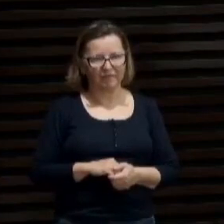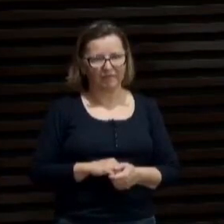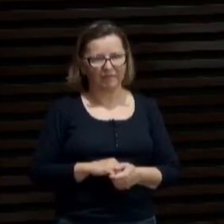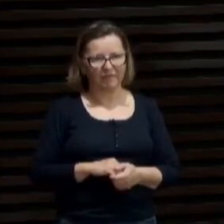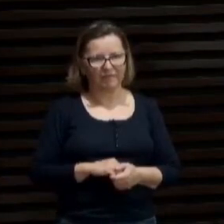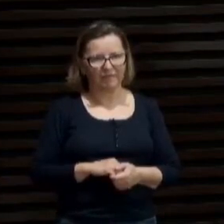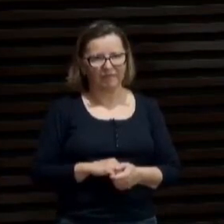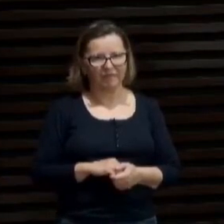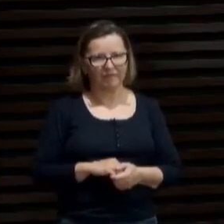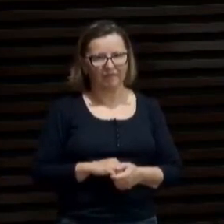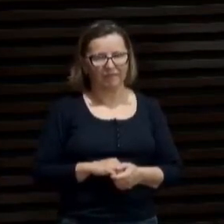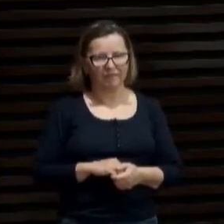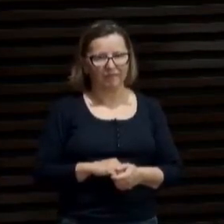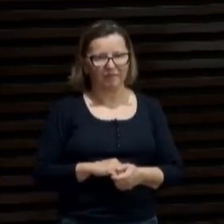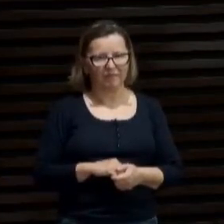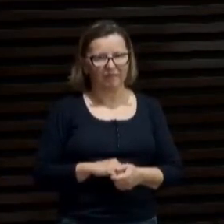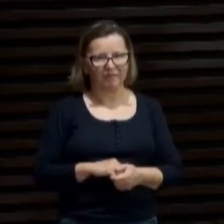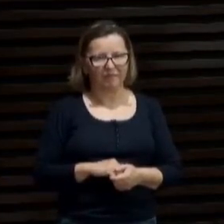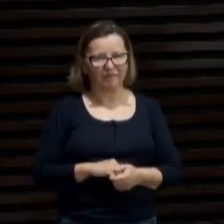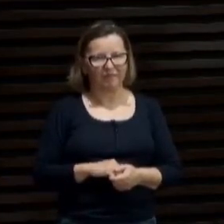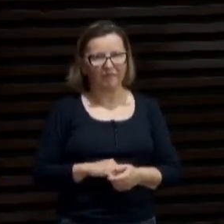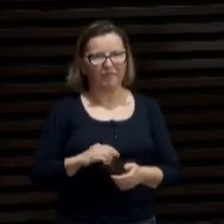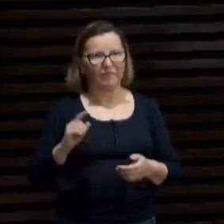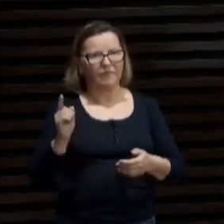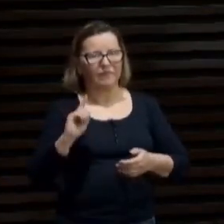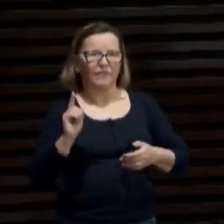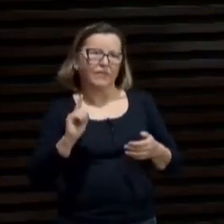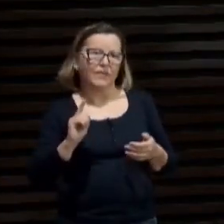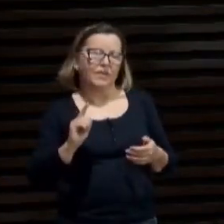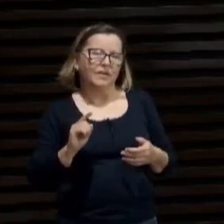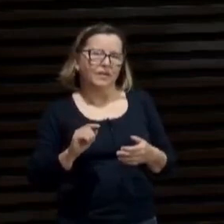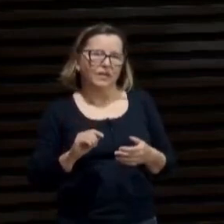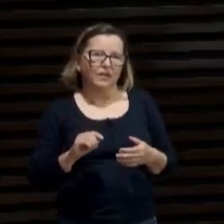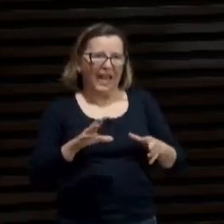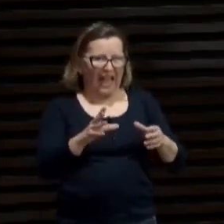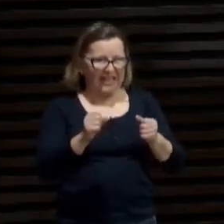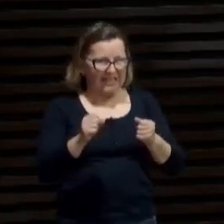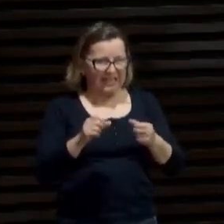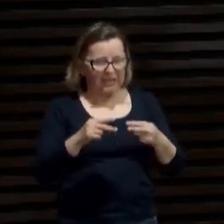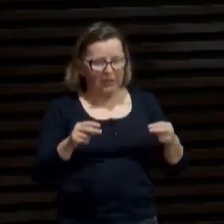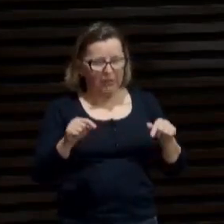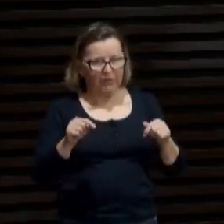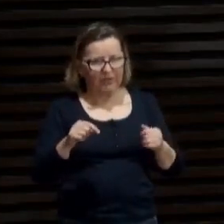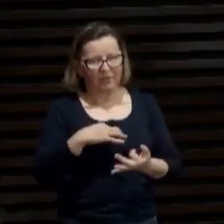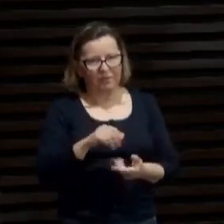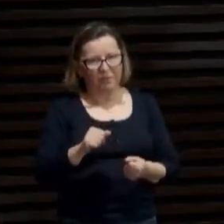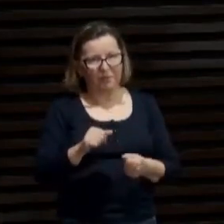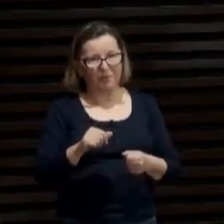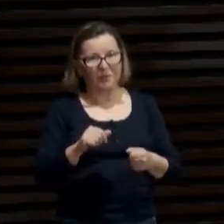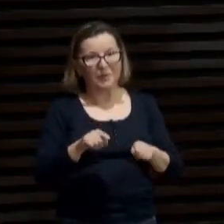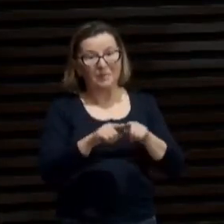Não vos conformeis com este século, mas sede transformados pela renovação da